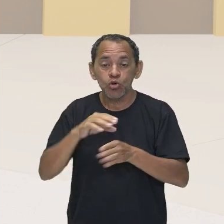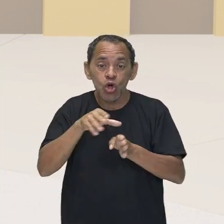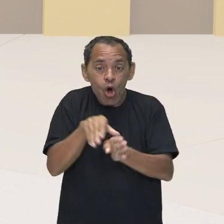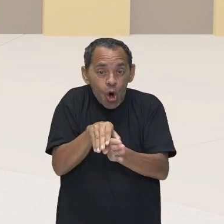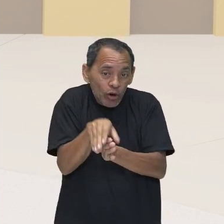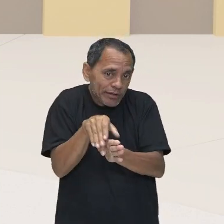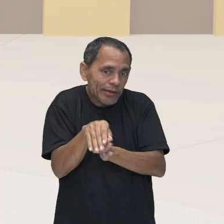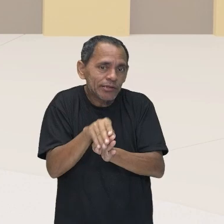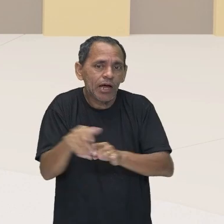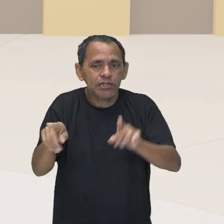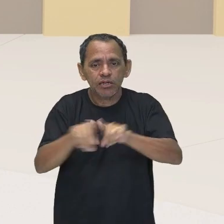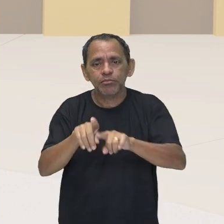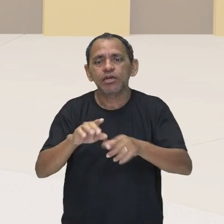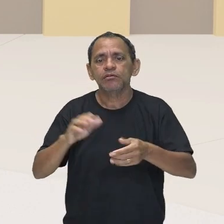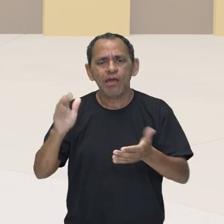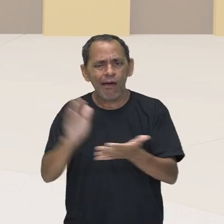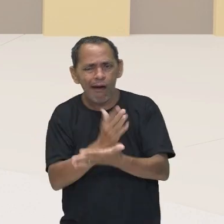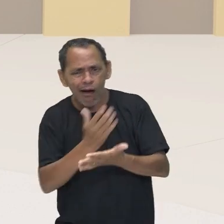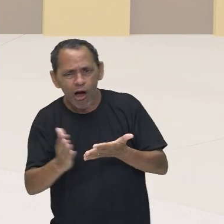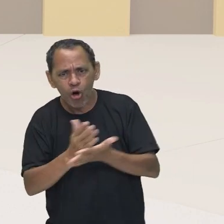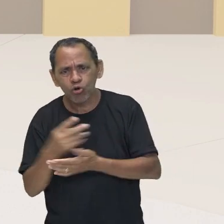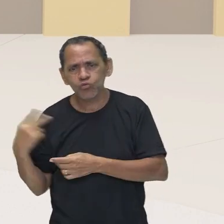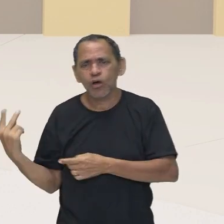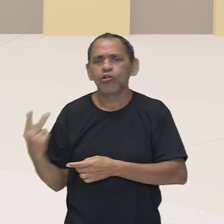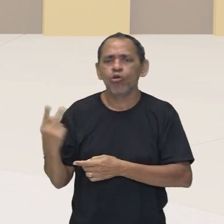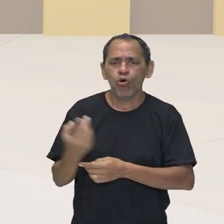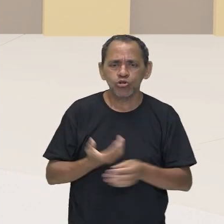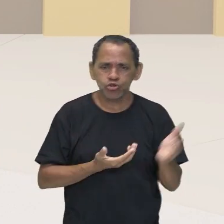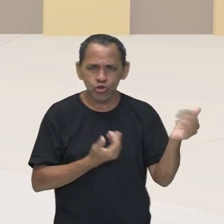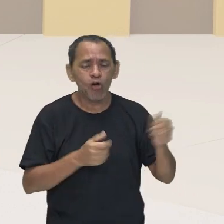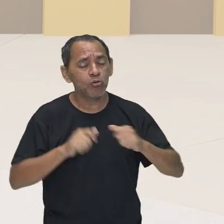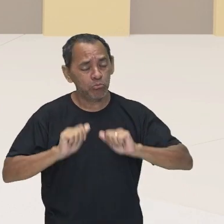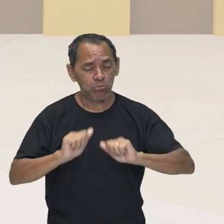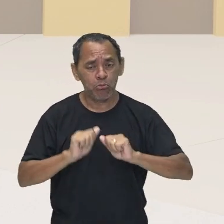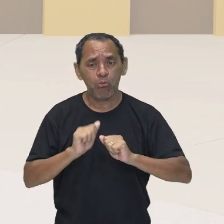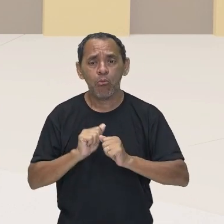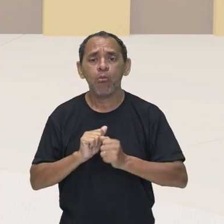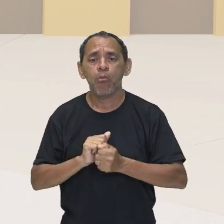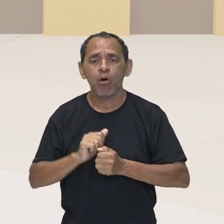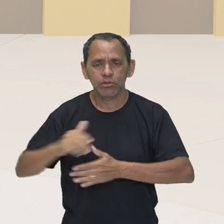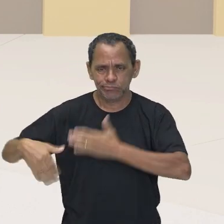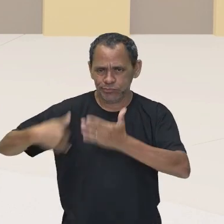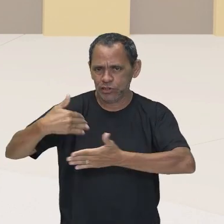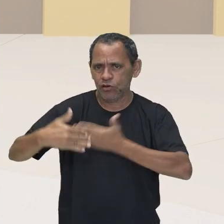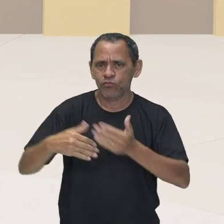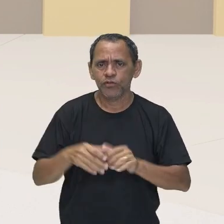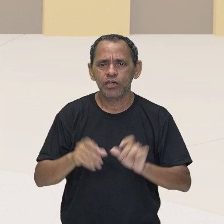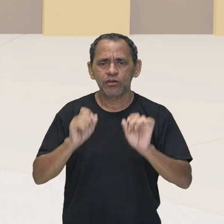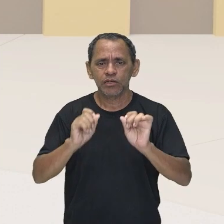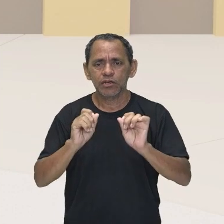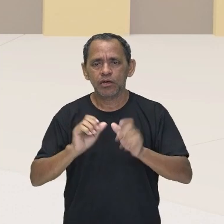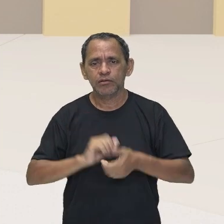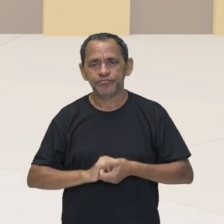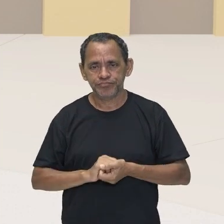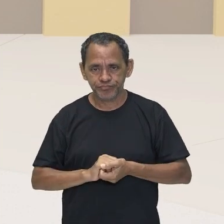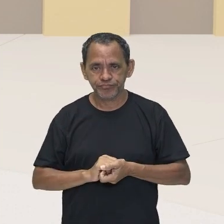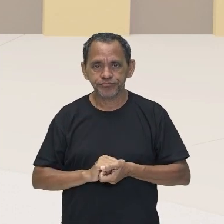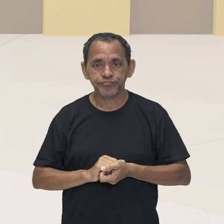os jovens, podem desenvolver na juventude, lembrando que os valores, eles